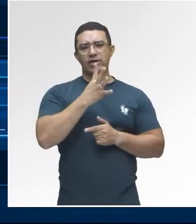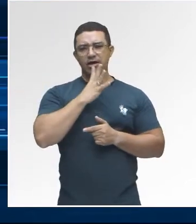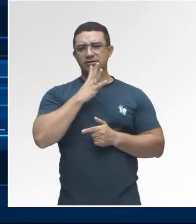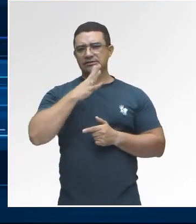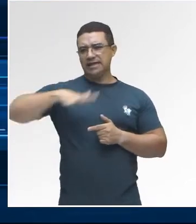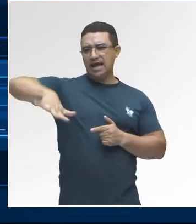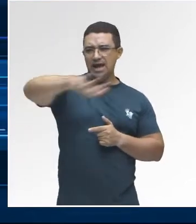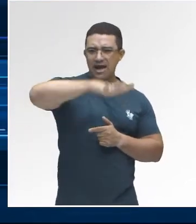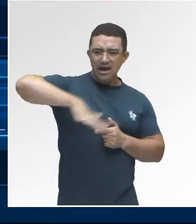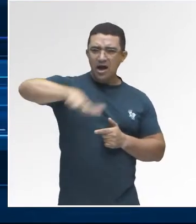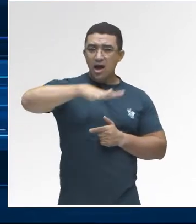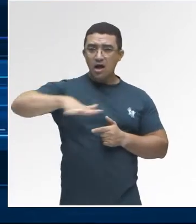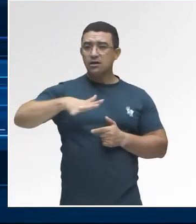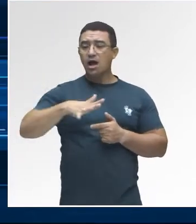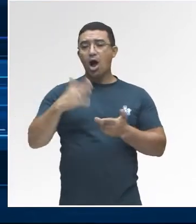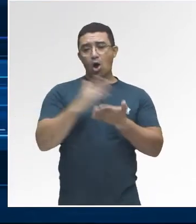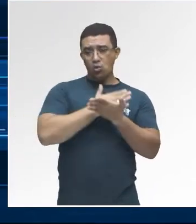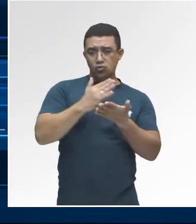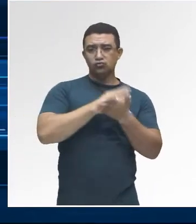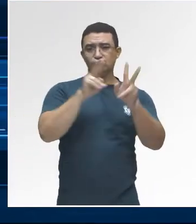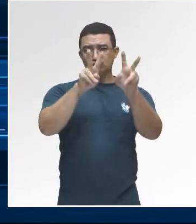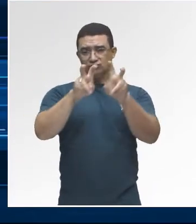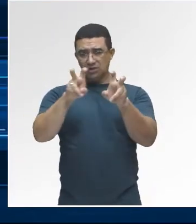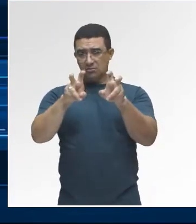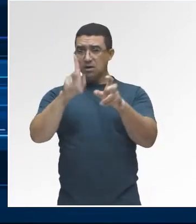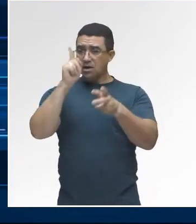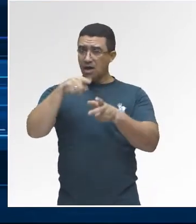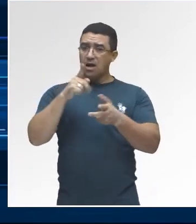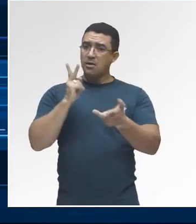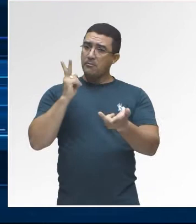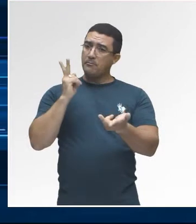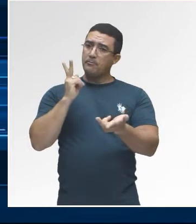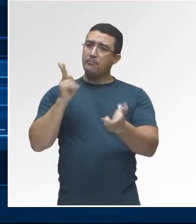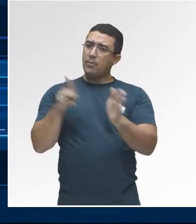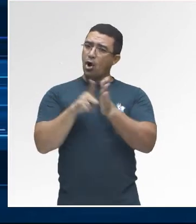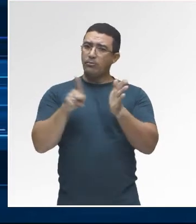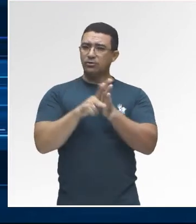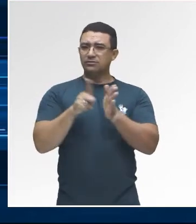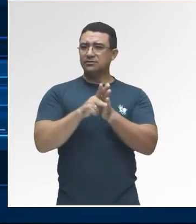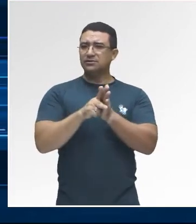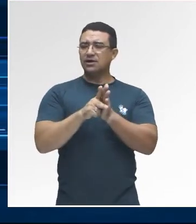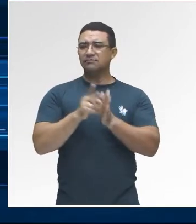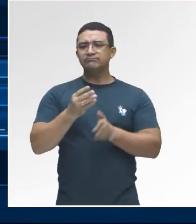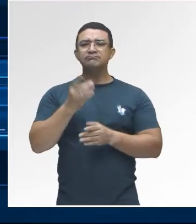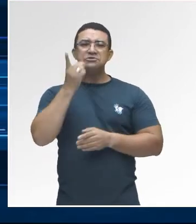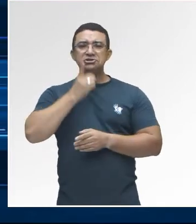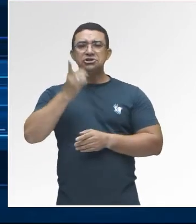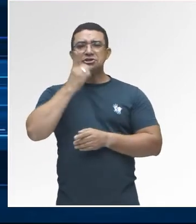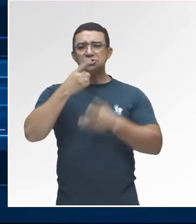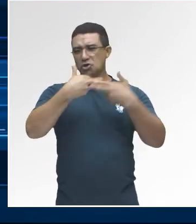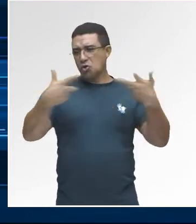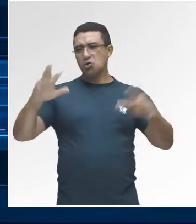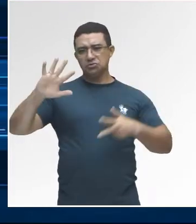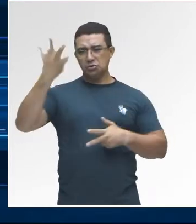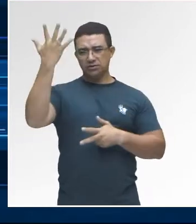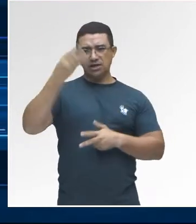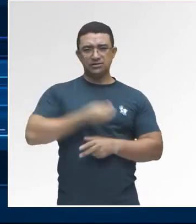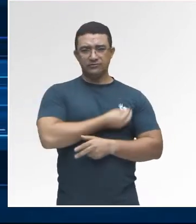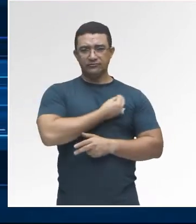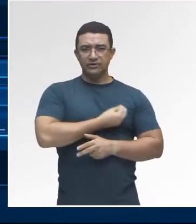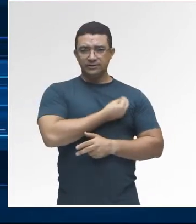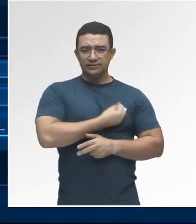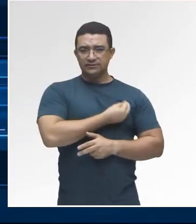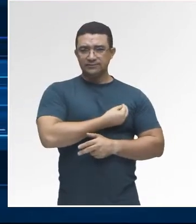comunicação que permeiam o cotidiano de uma forma geral. Vou reler essa definição para vocês, tá?